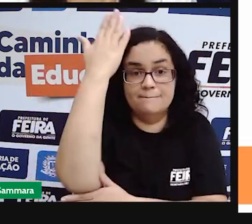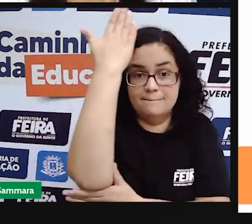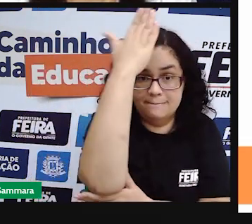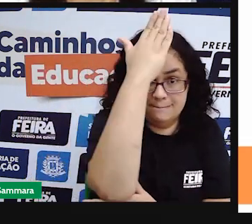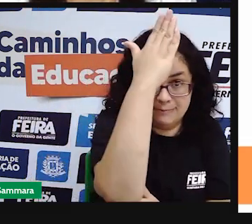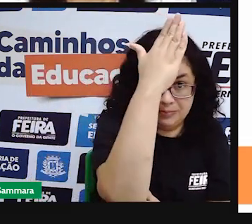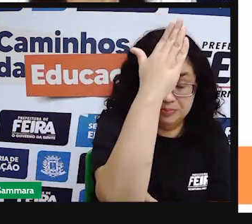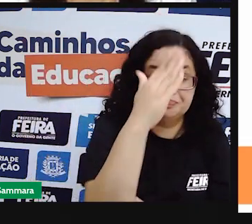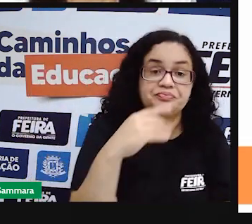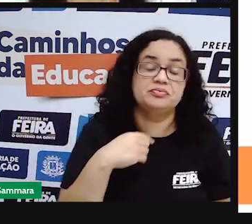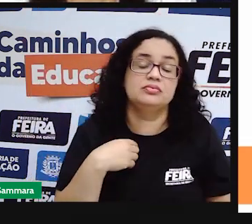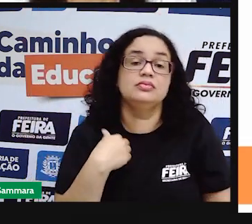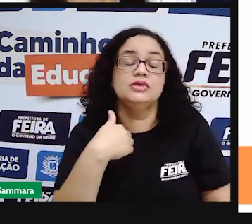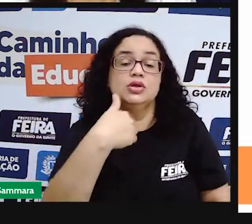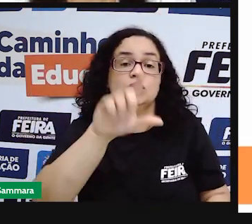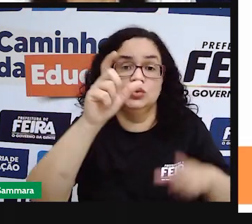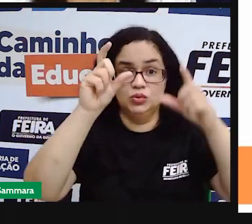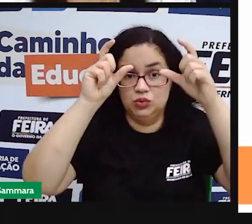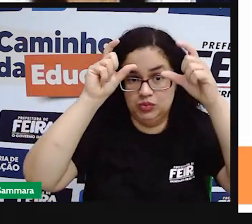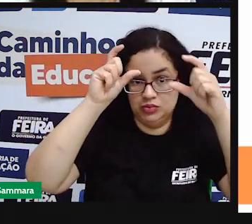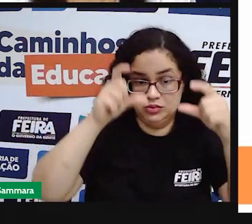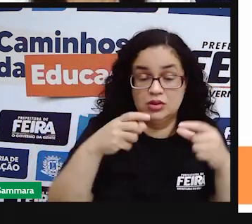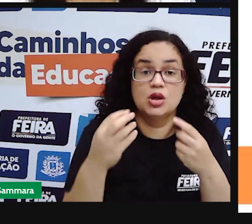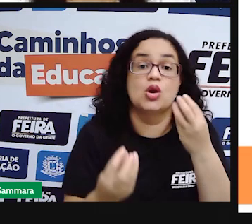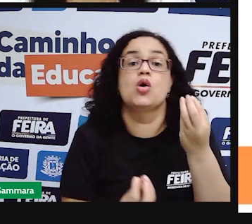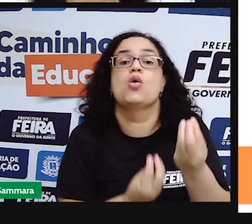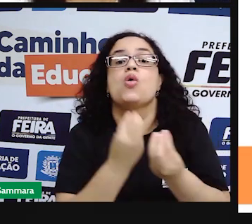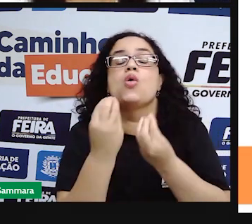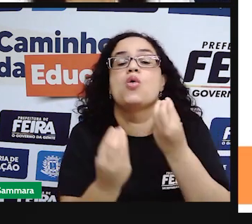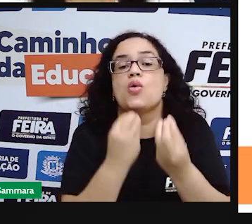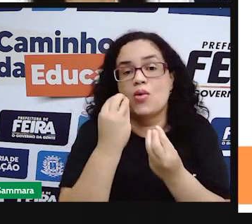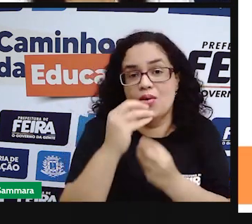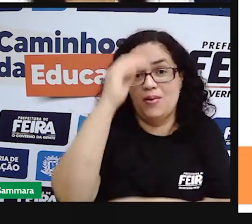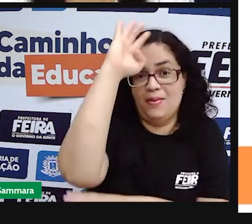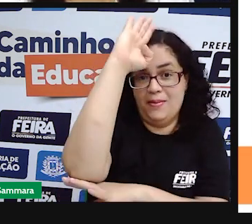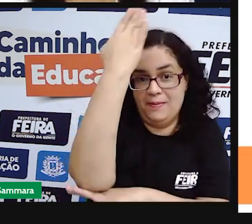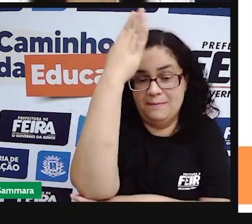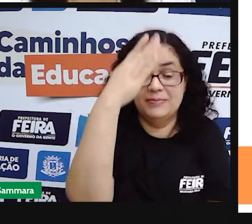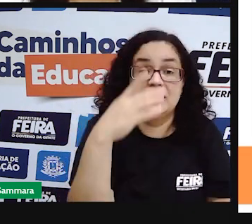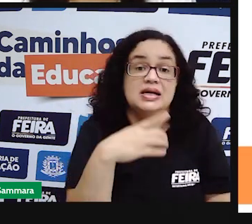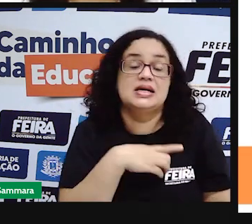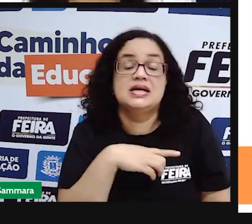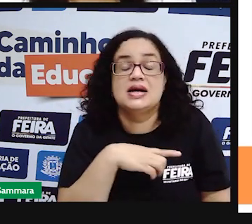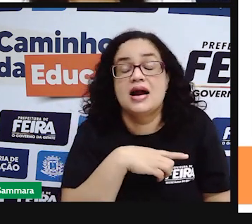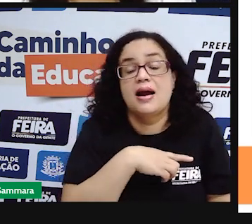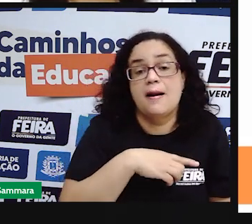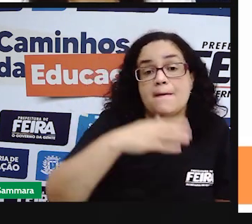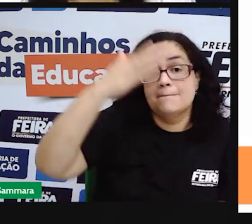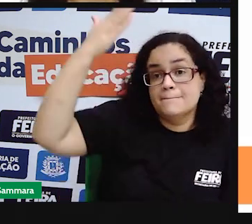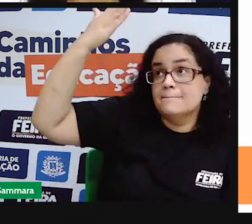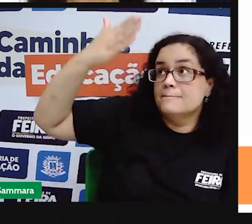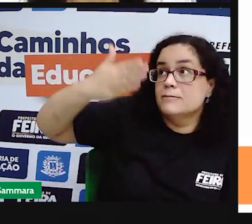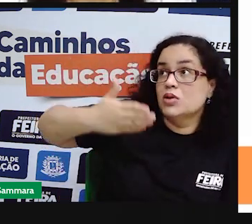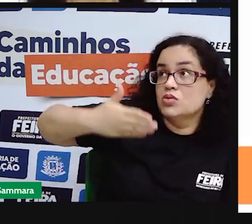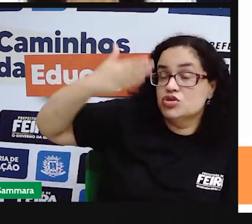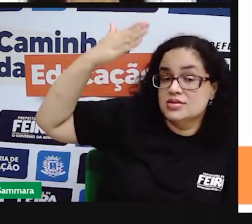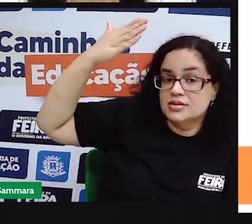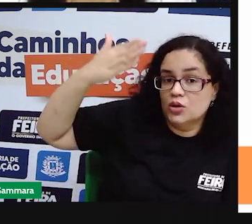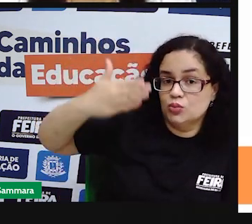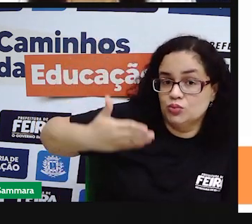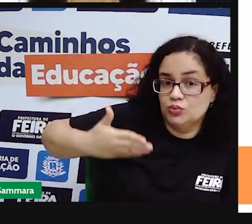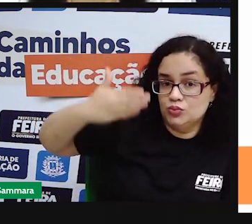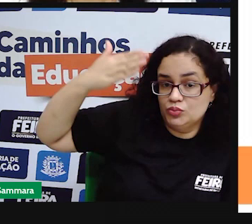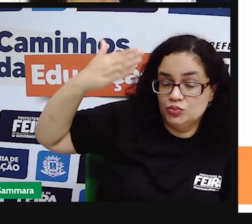e um outro espaço aqui, como se fosse uma parede, né? A projeção aqui, ó,